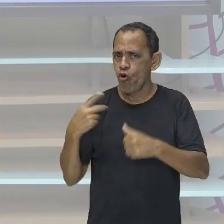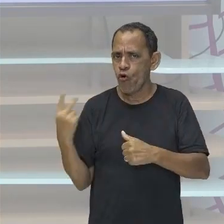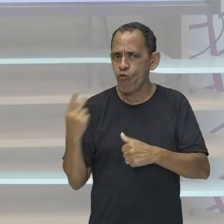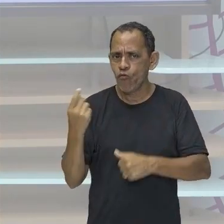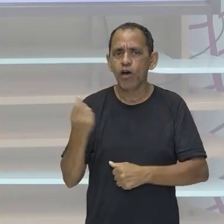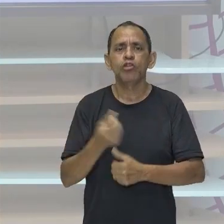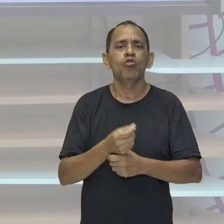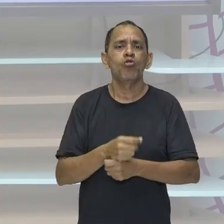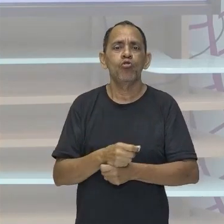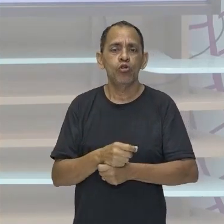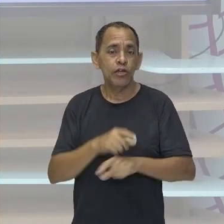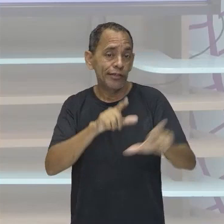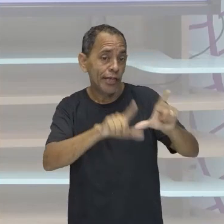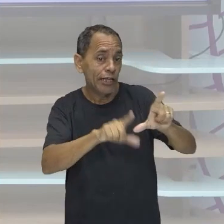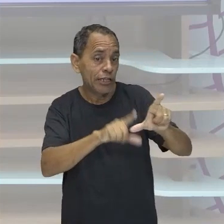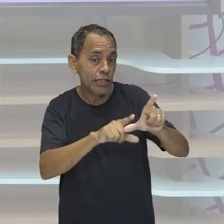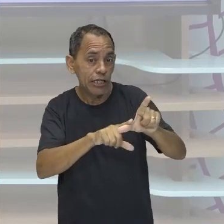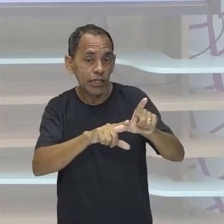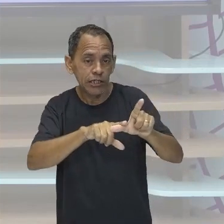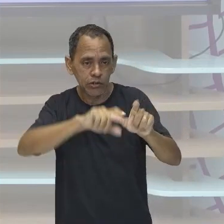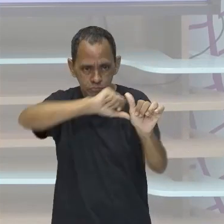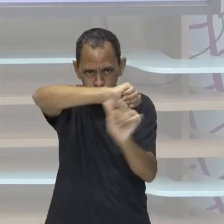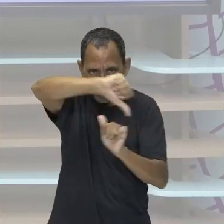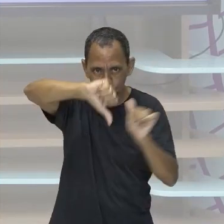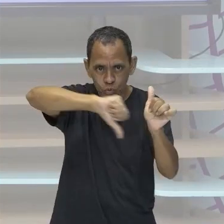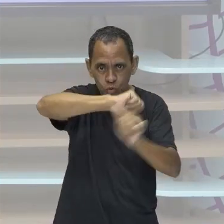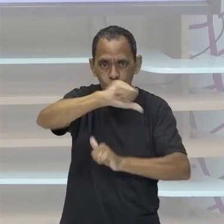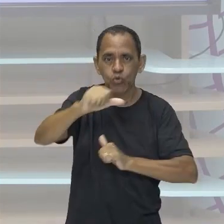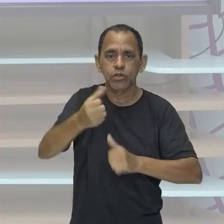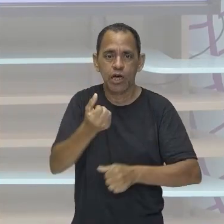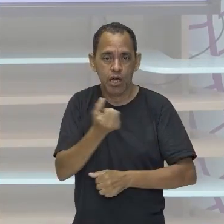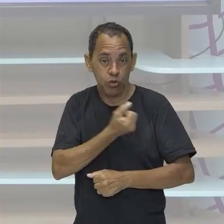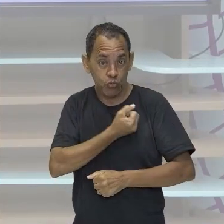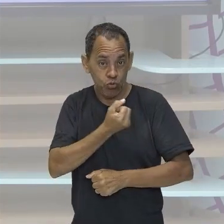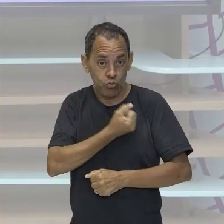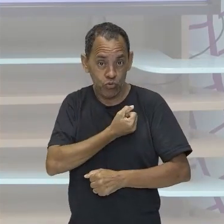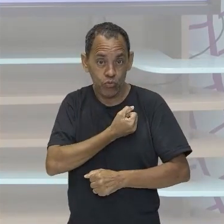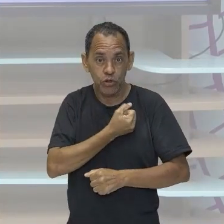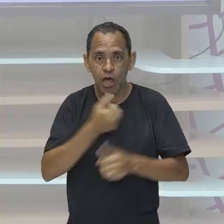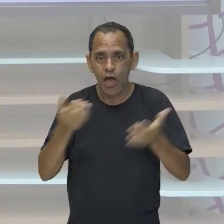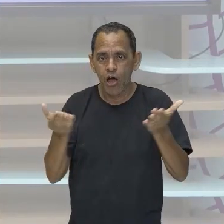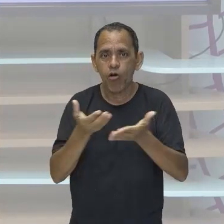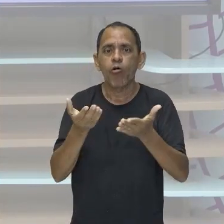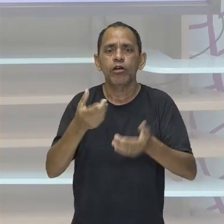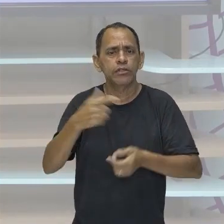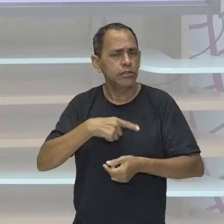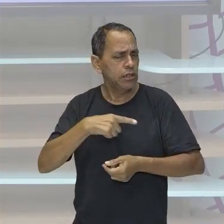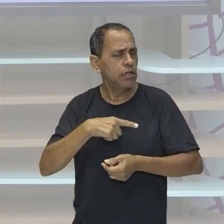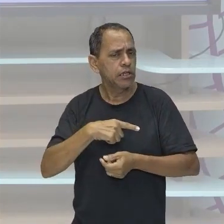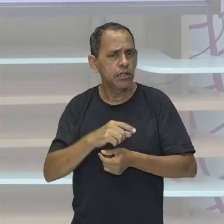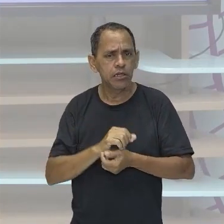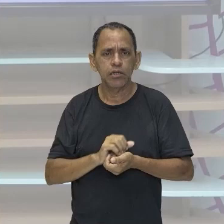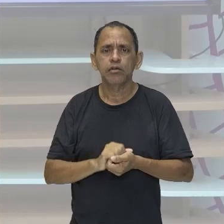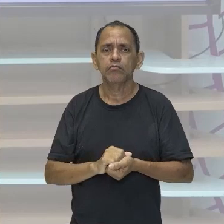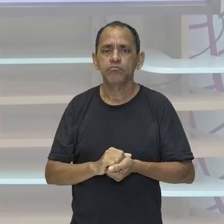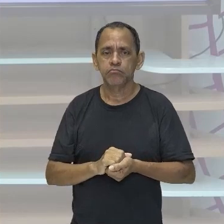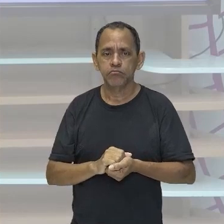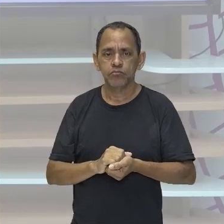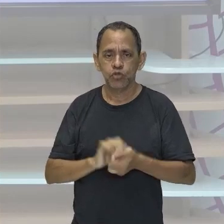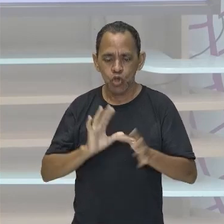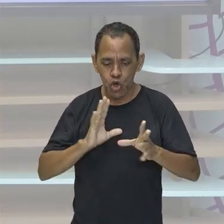um número, automaticamente agora você tem que operar. Mas para operar, você tem